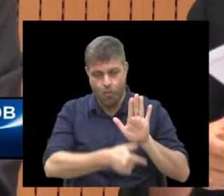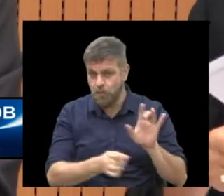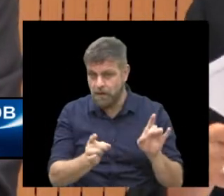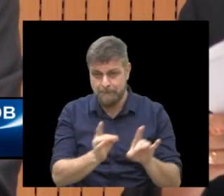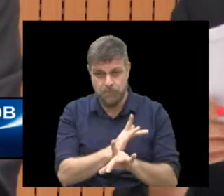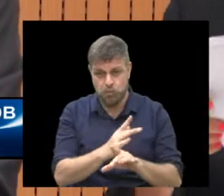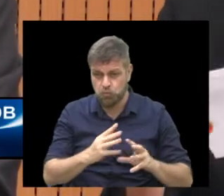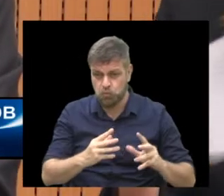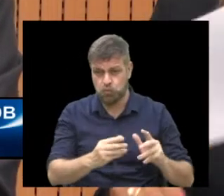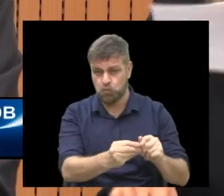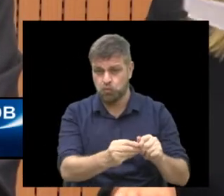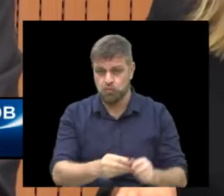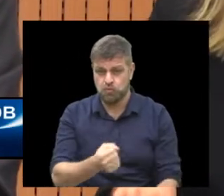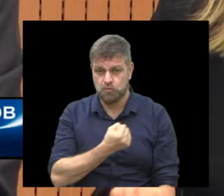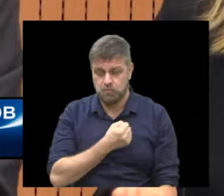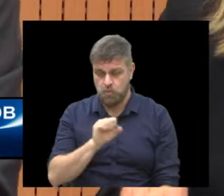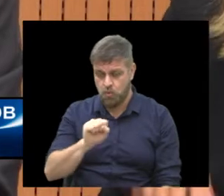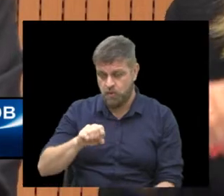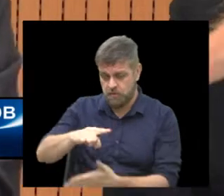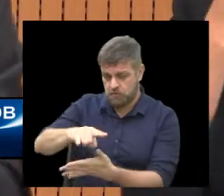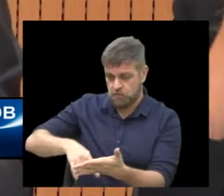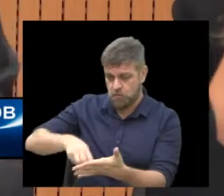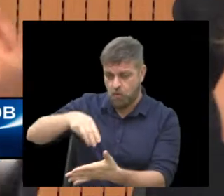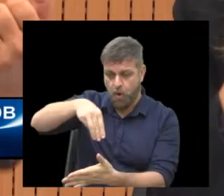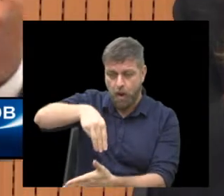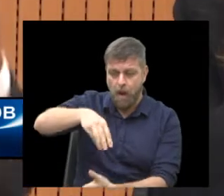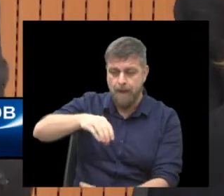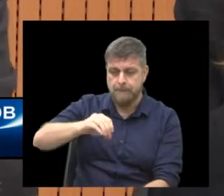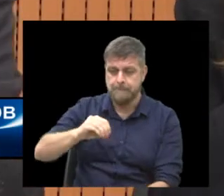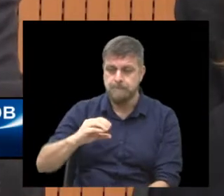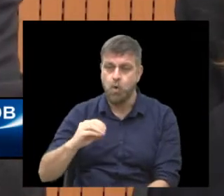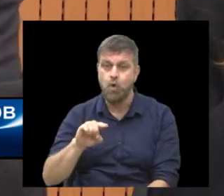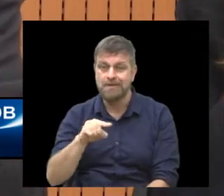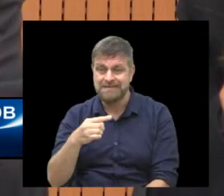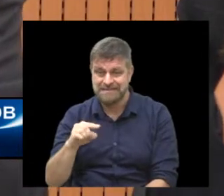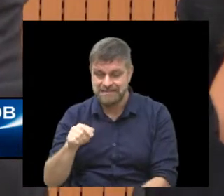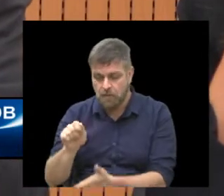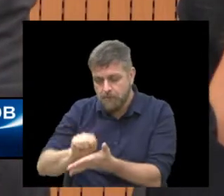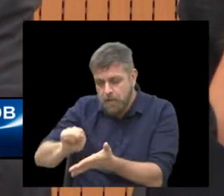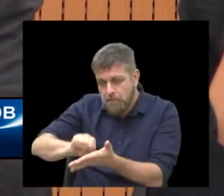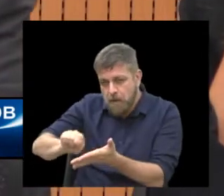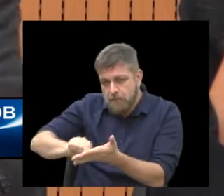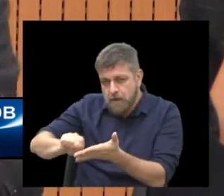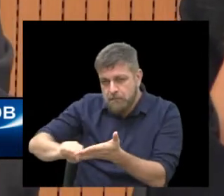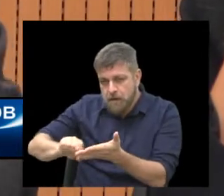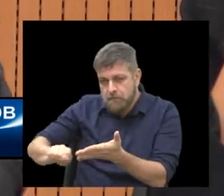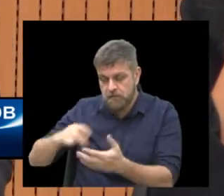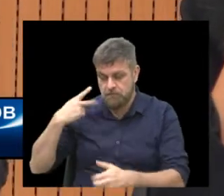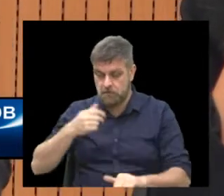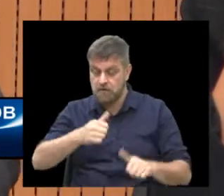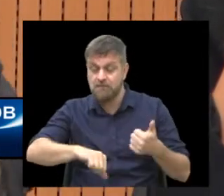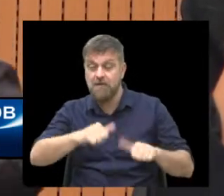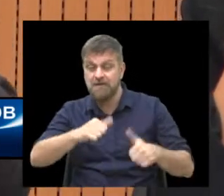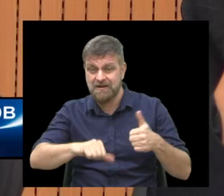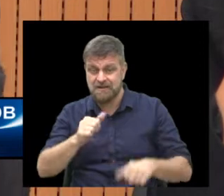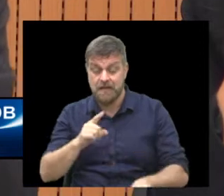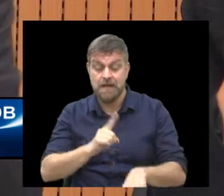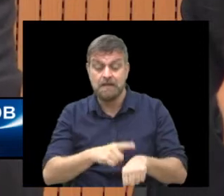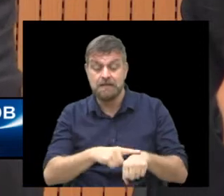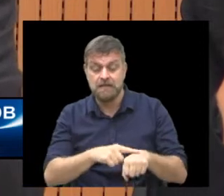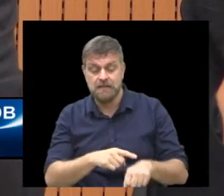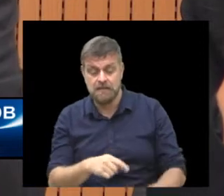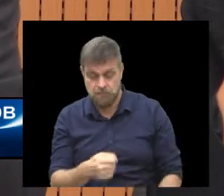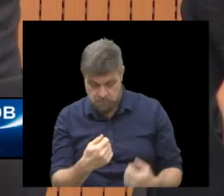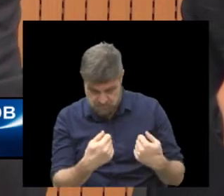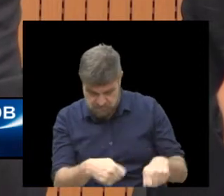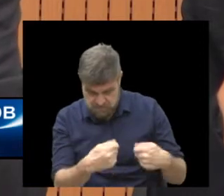Item 8º, discussão e votação de moções. Solicito ao presidente da Comissão de Legalidade, vereador Luiz Henrique Cirilo, que solicite tempo